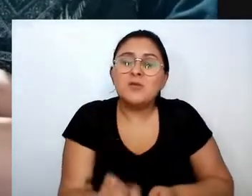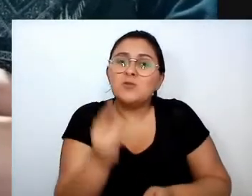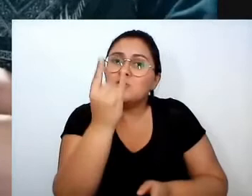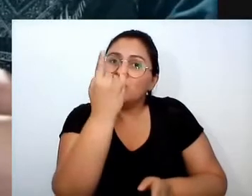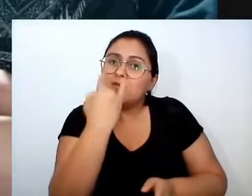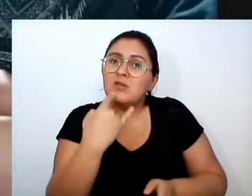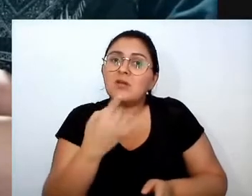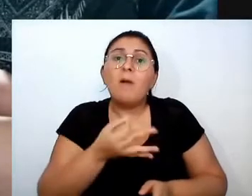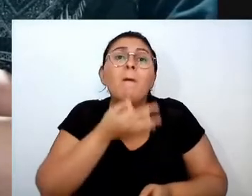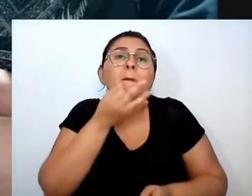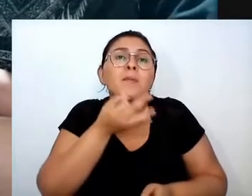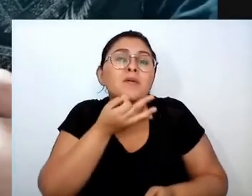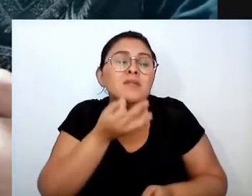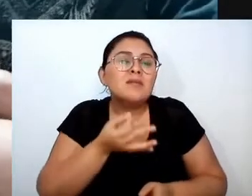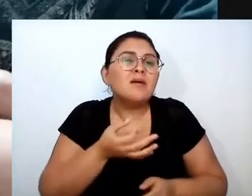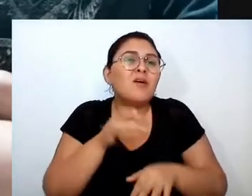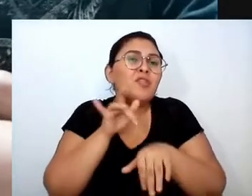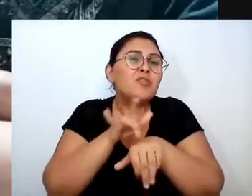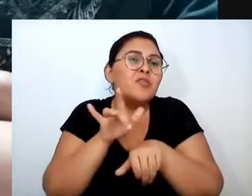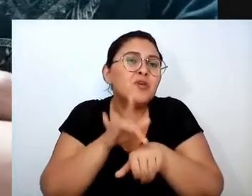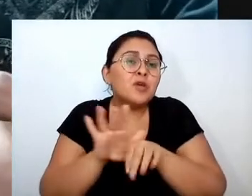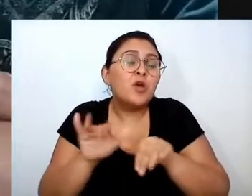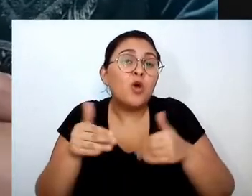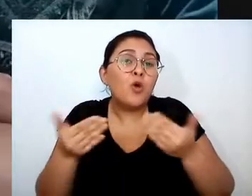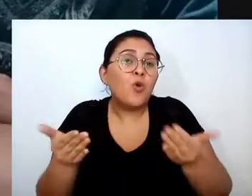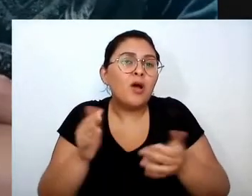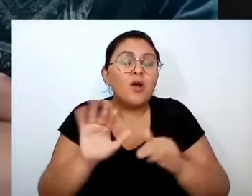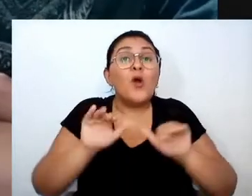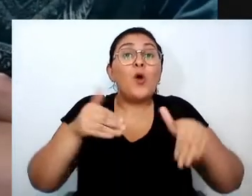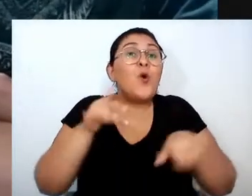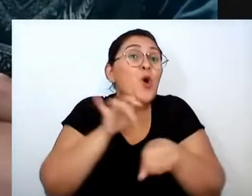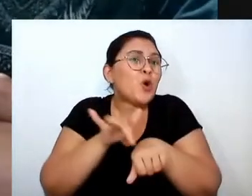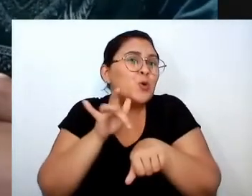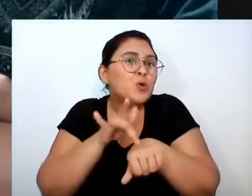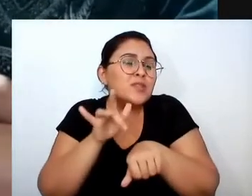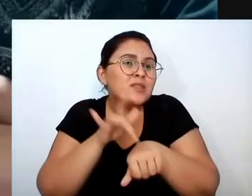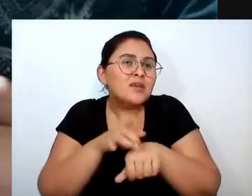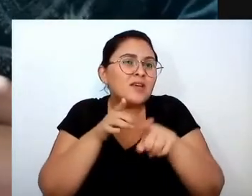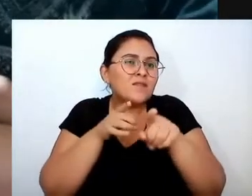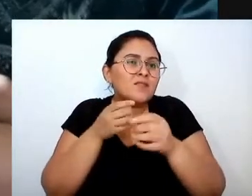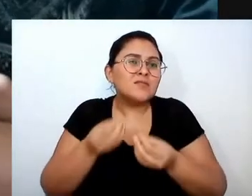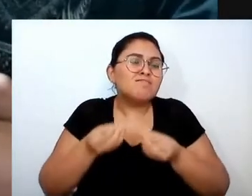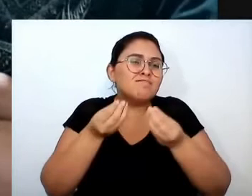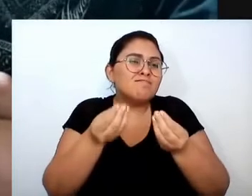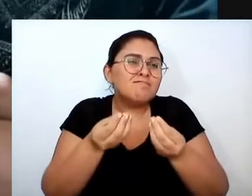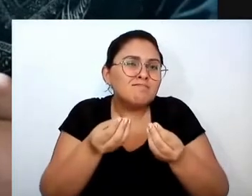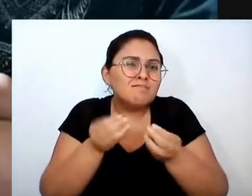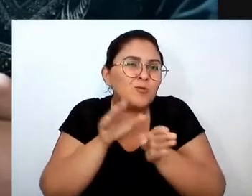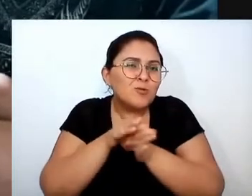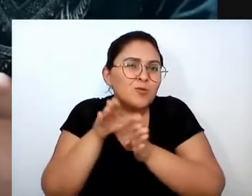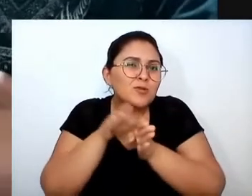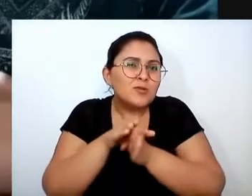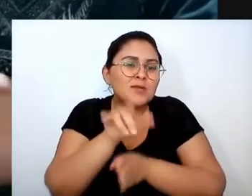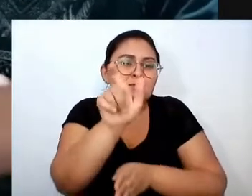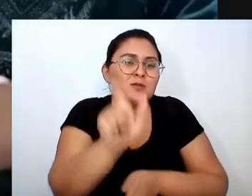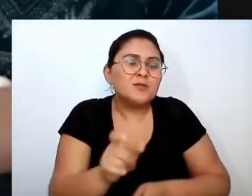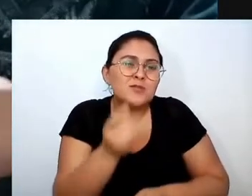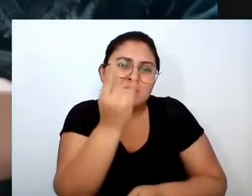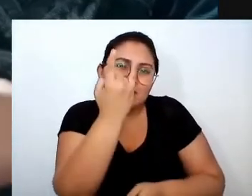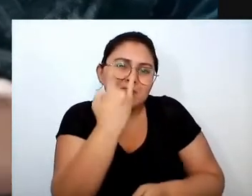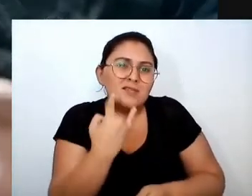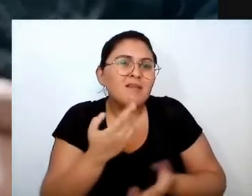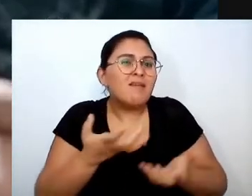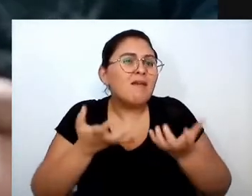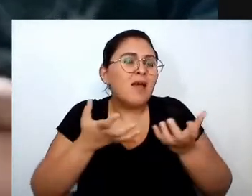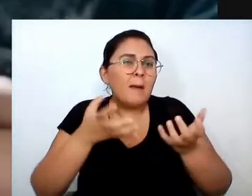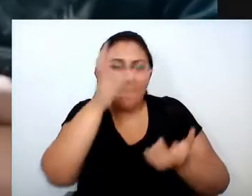diria para ela? Qual é a dica de ouro, né? O que é que A dica de ouro conselho aí bem eu falado? acho que essa dica de ouro não é